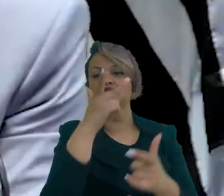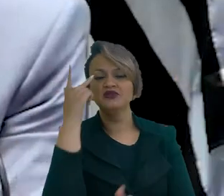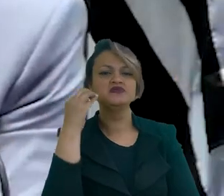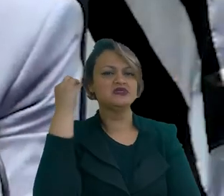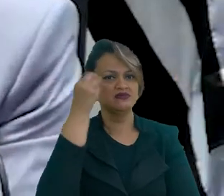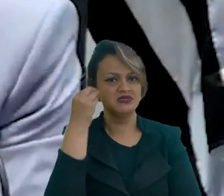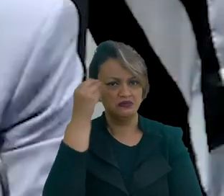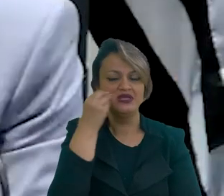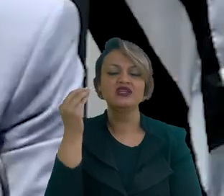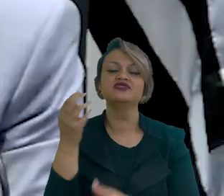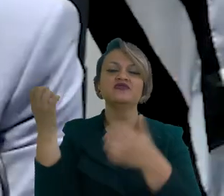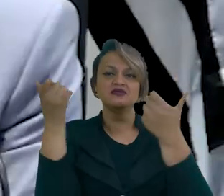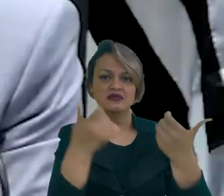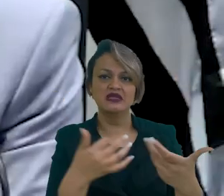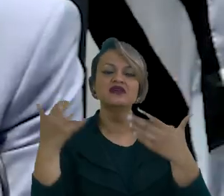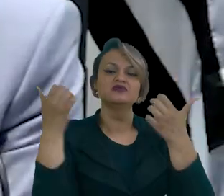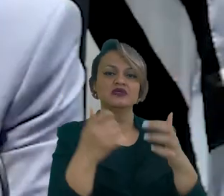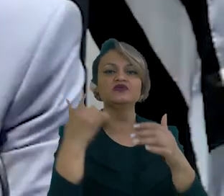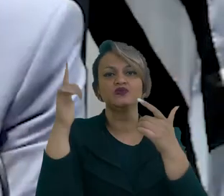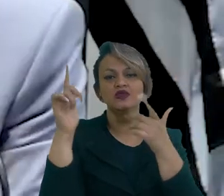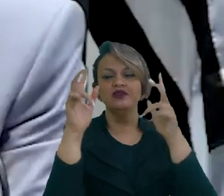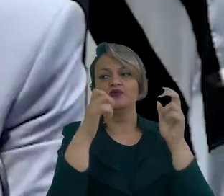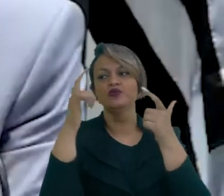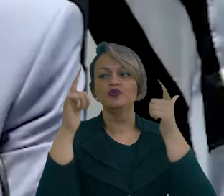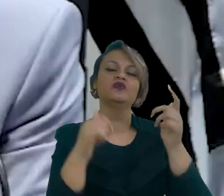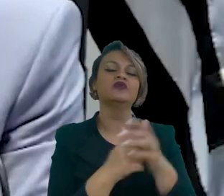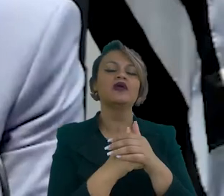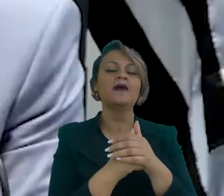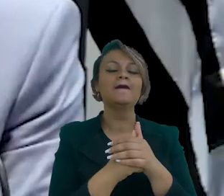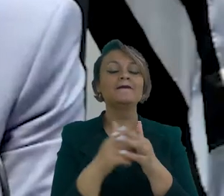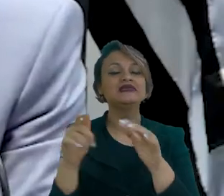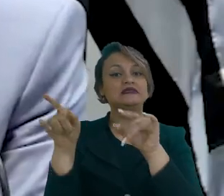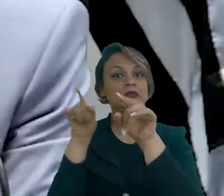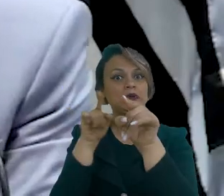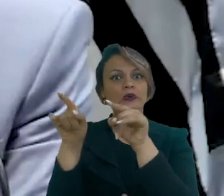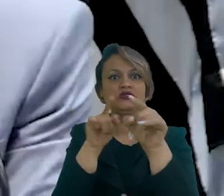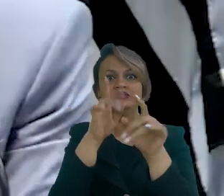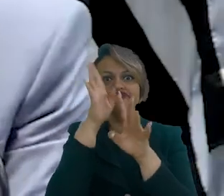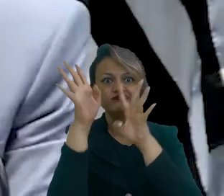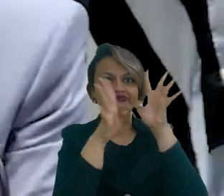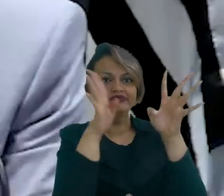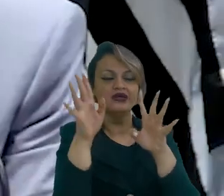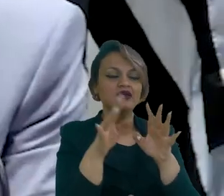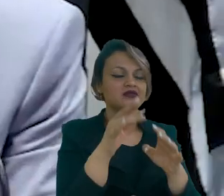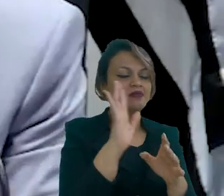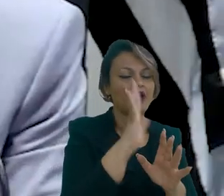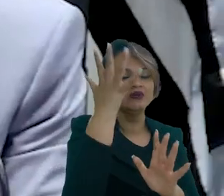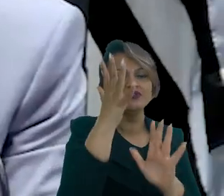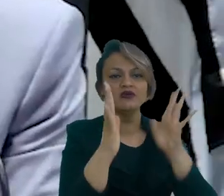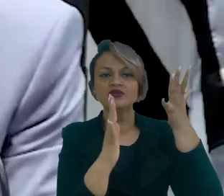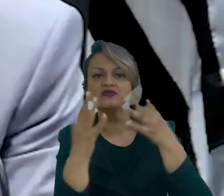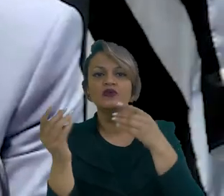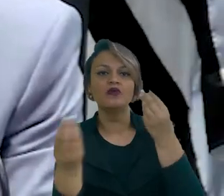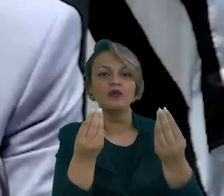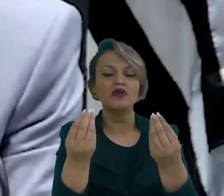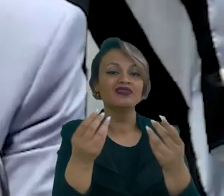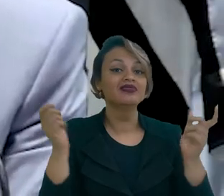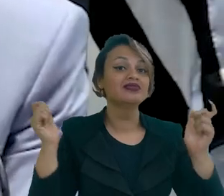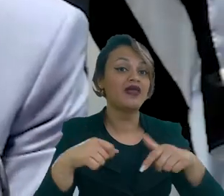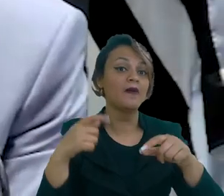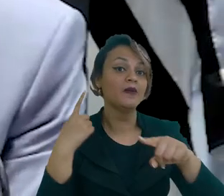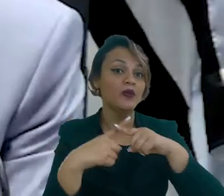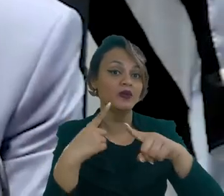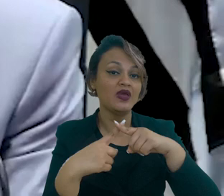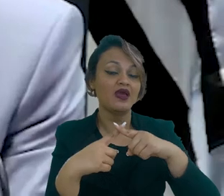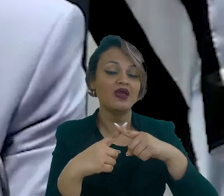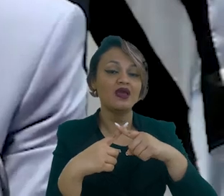preparados do que para falar de redes sociais ambiental mas essa concorrência exacerbada de causas ela só